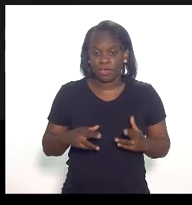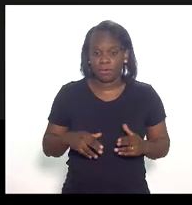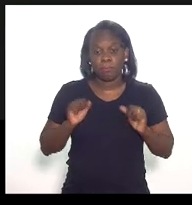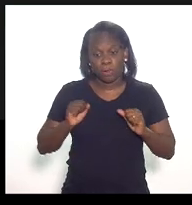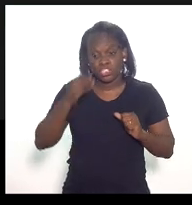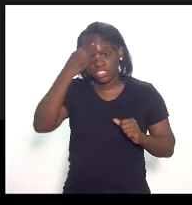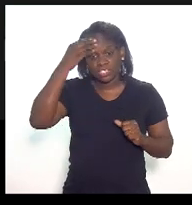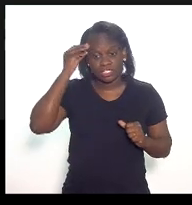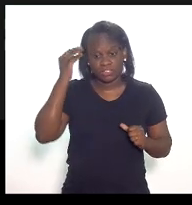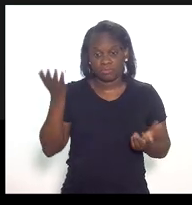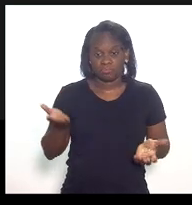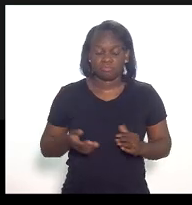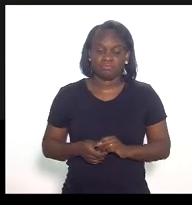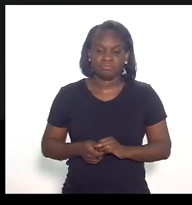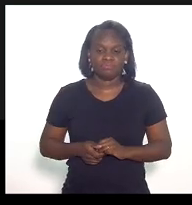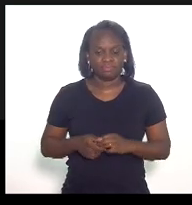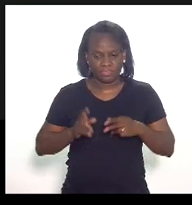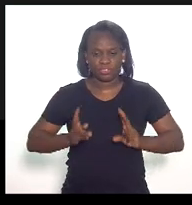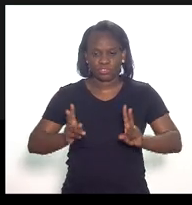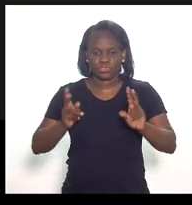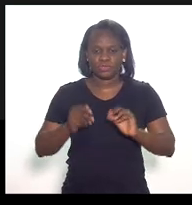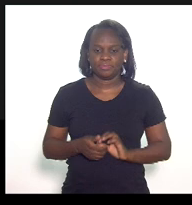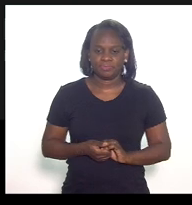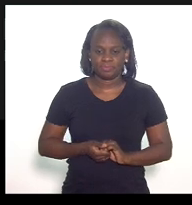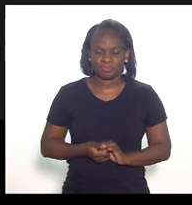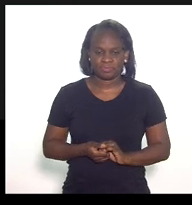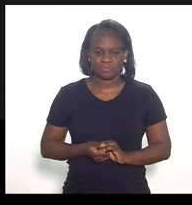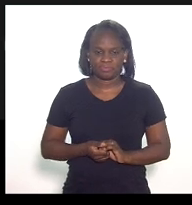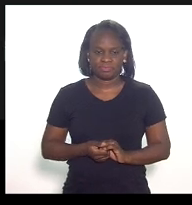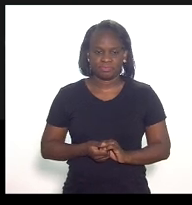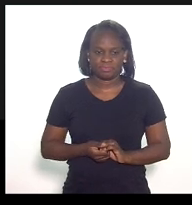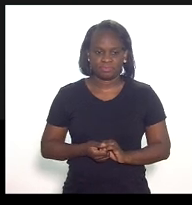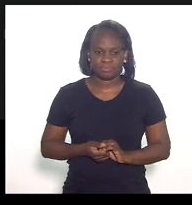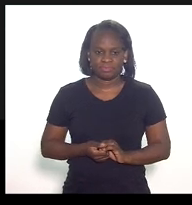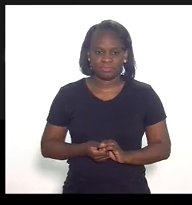ter esquecido. Vamos lá, vamos em frente.